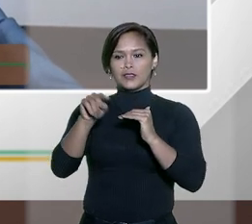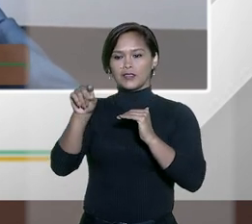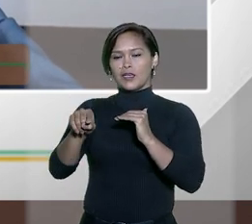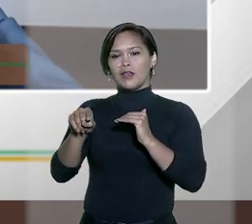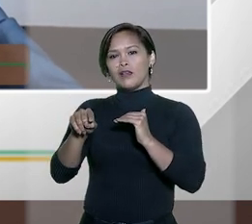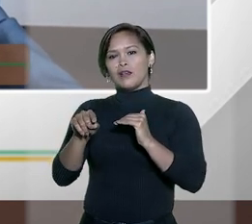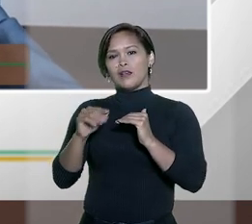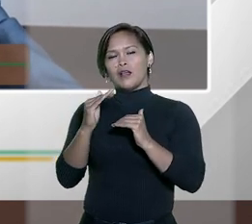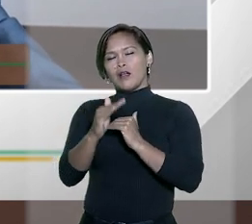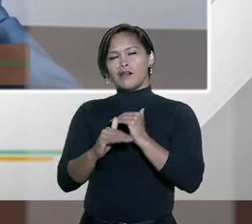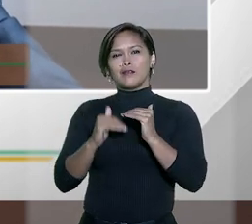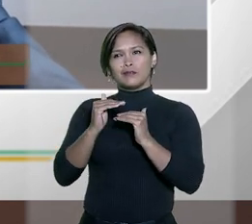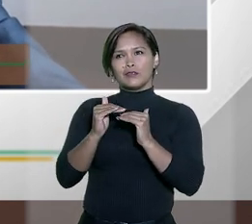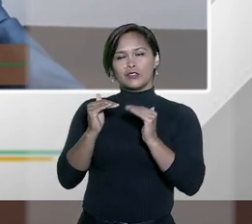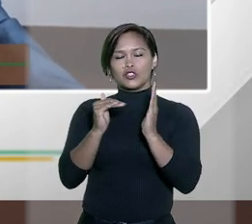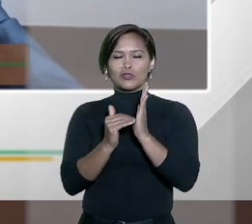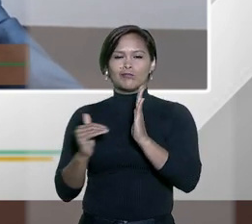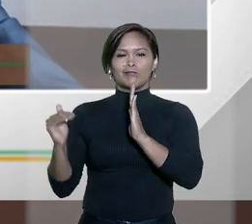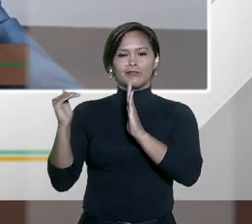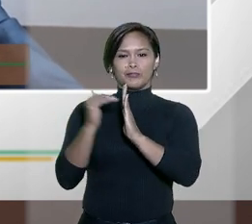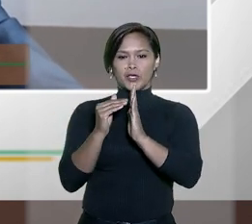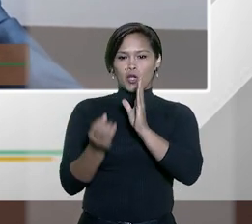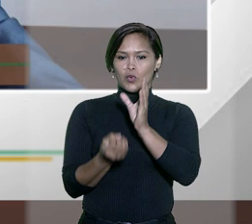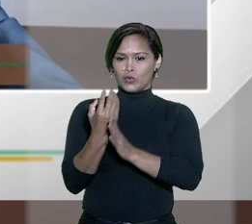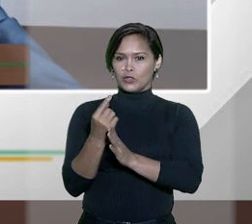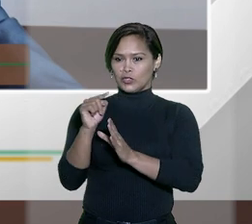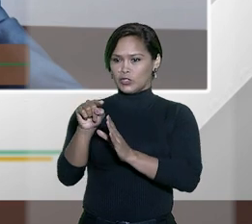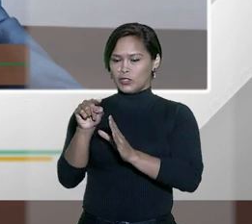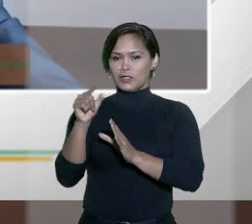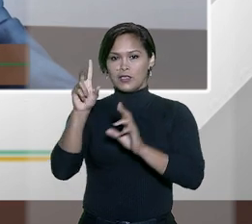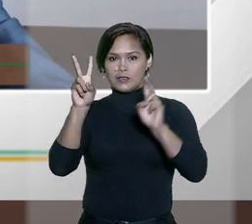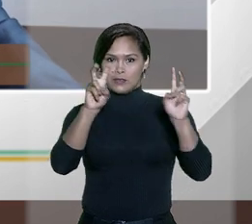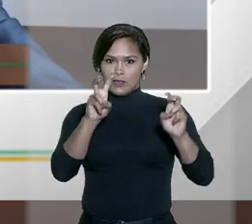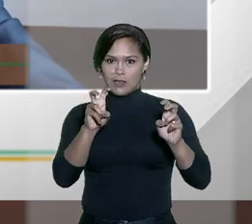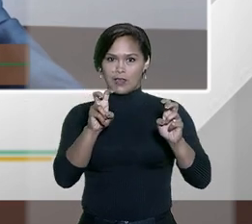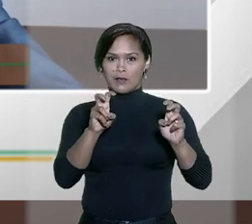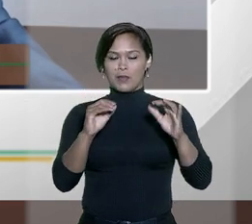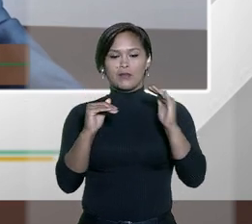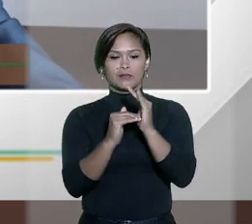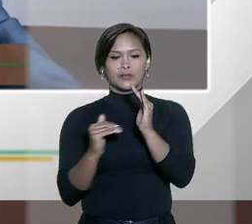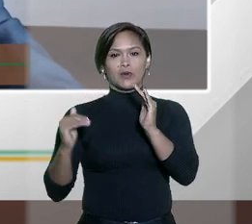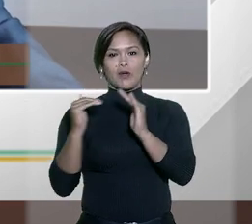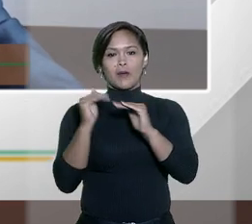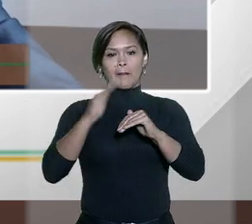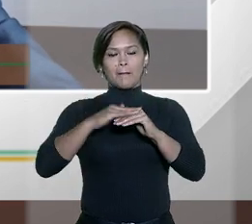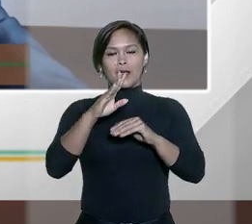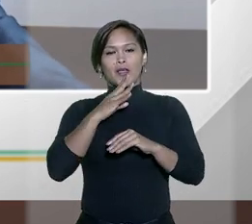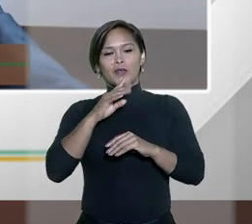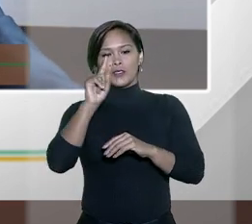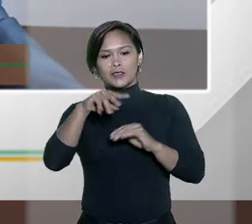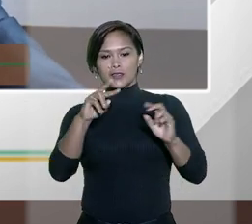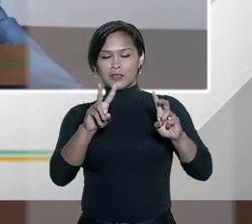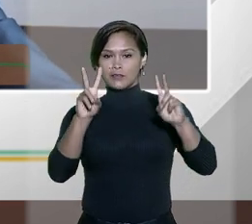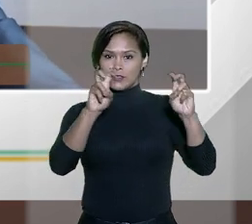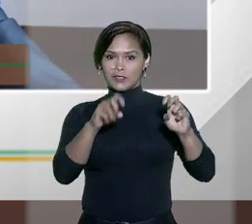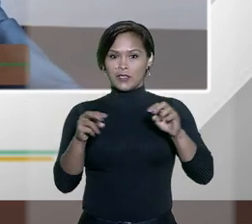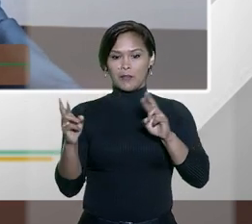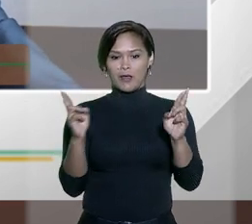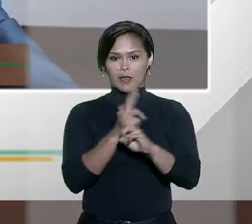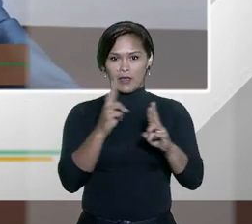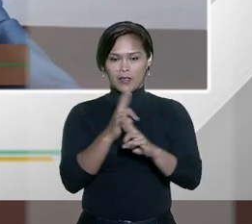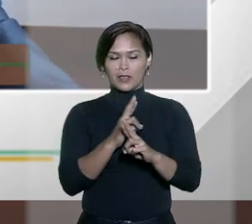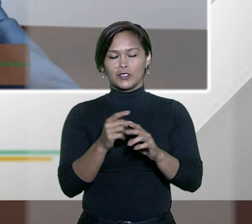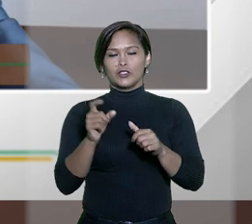daquele, digamos assim, o alcance originário desse tema, o alcance mais conhecido desse tema, relativo